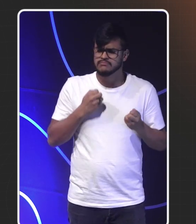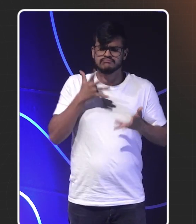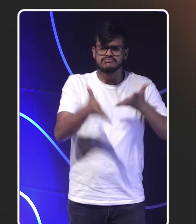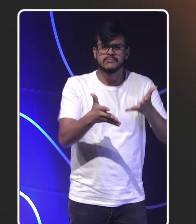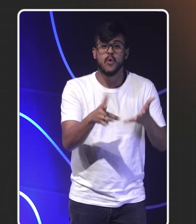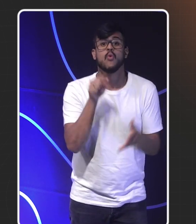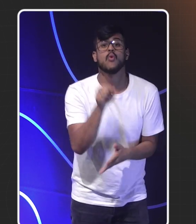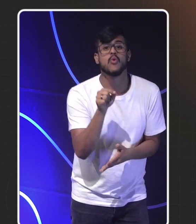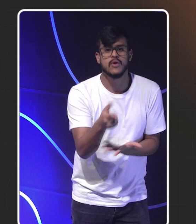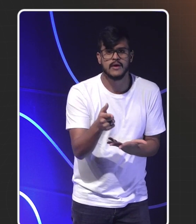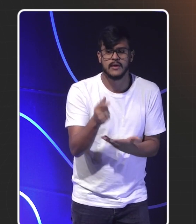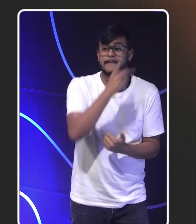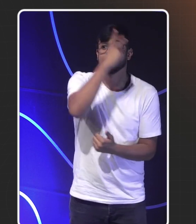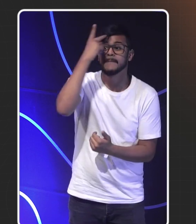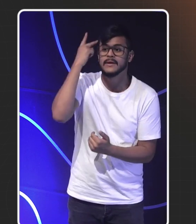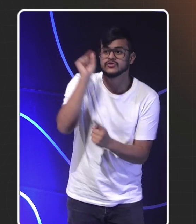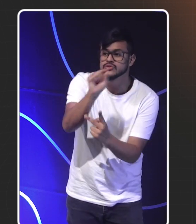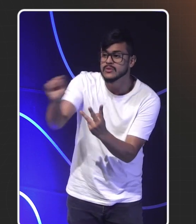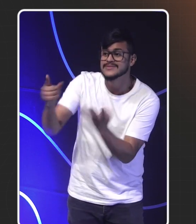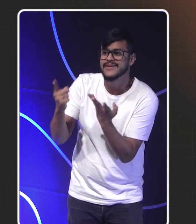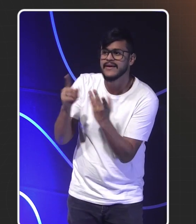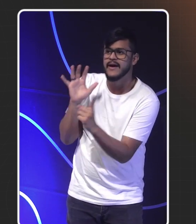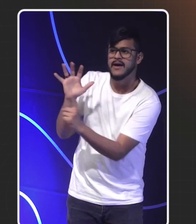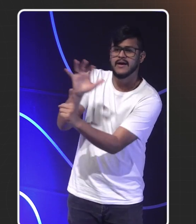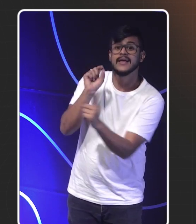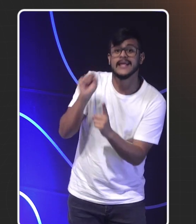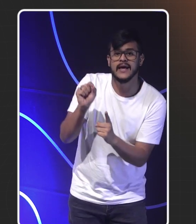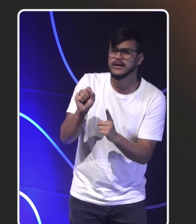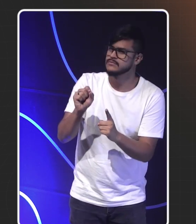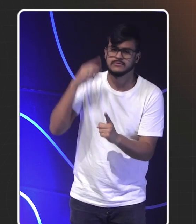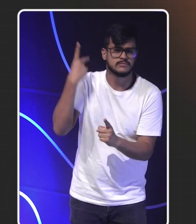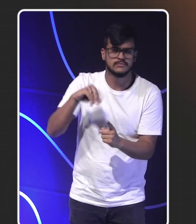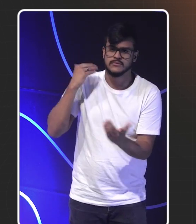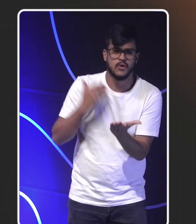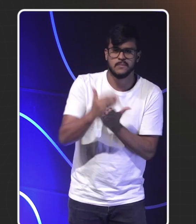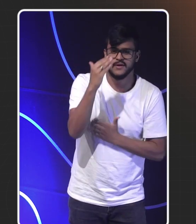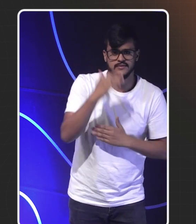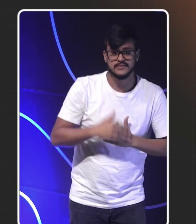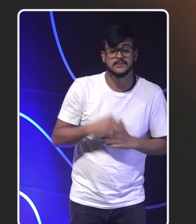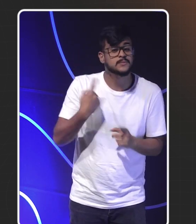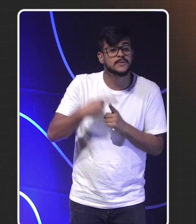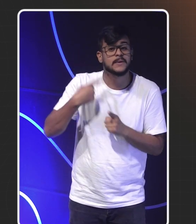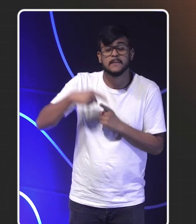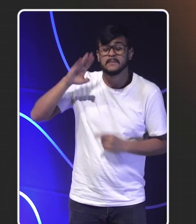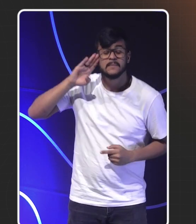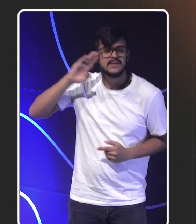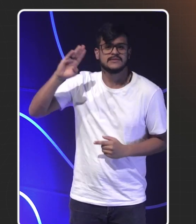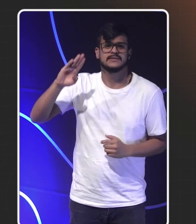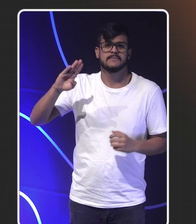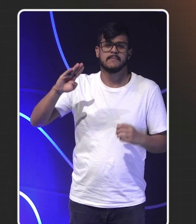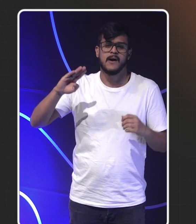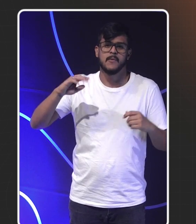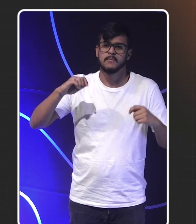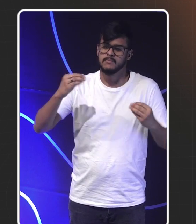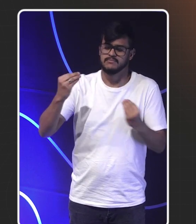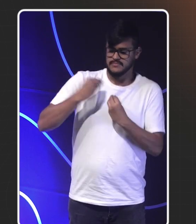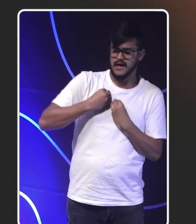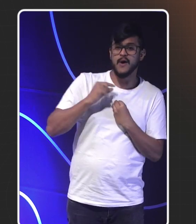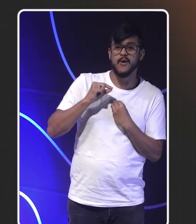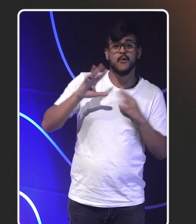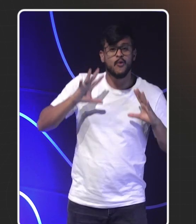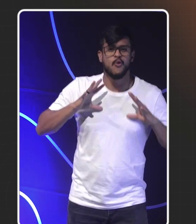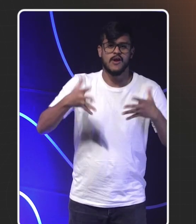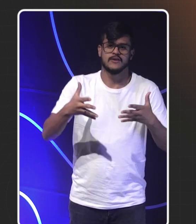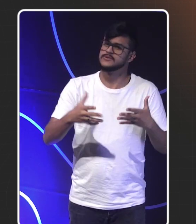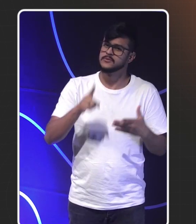na audiência que você quer atingir e só vai. Porque o maior ato que a gente pode ter por nós mesmos é a coragem. Então,